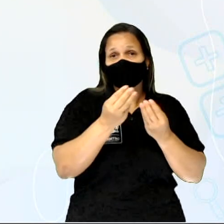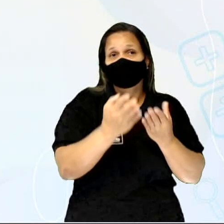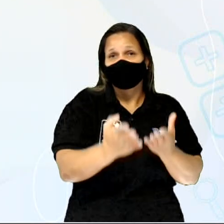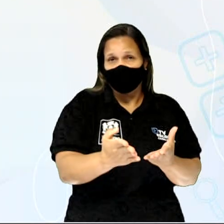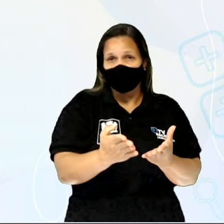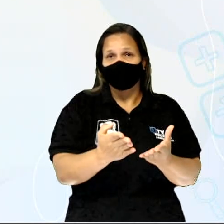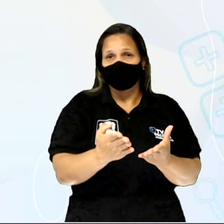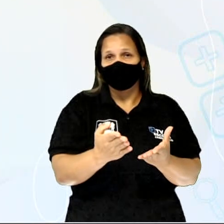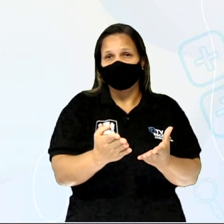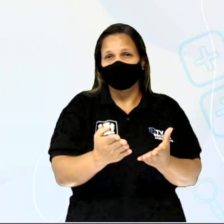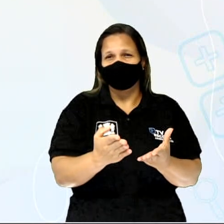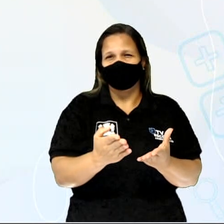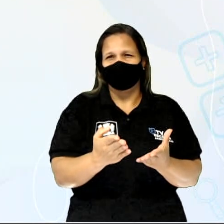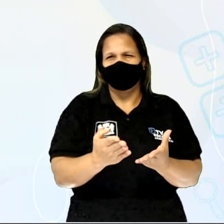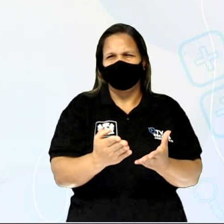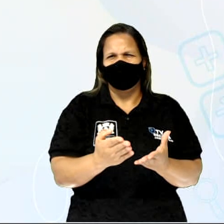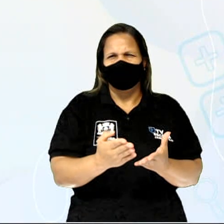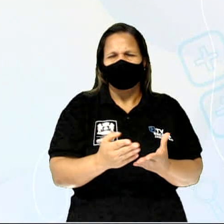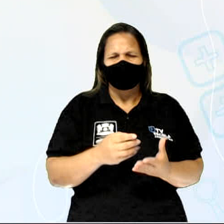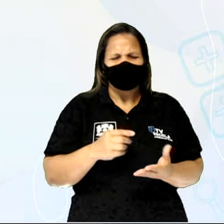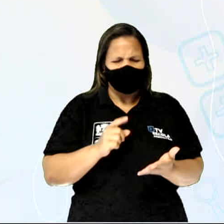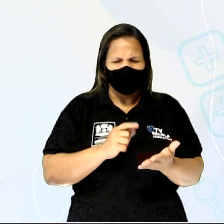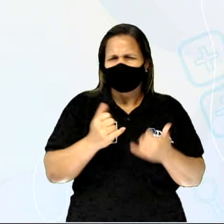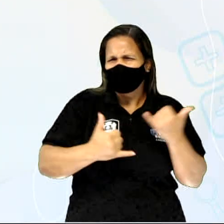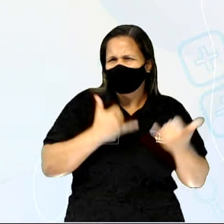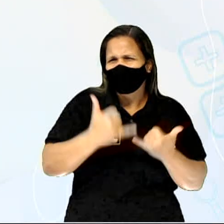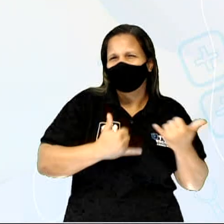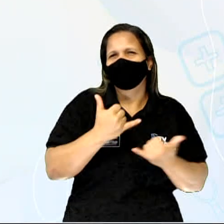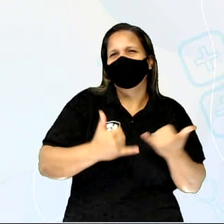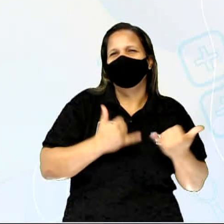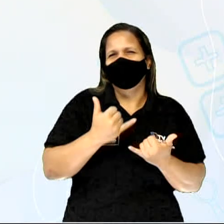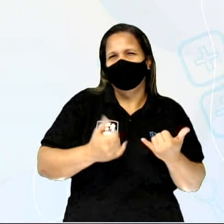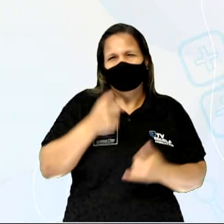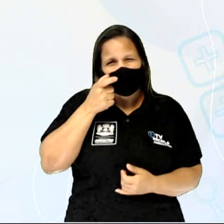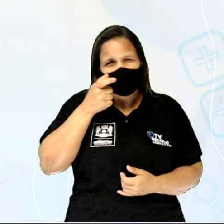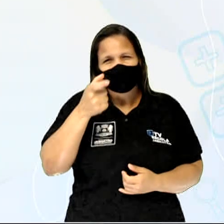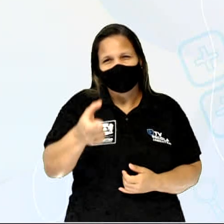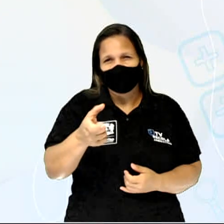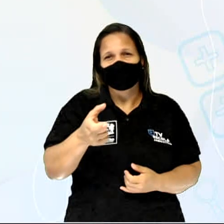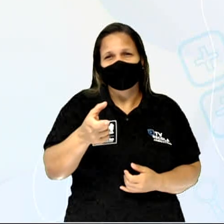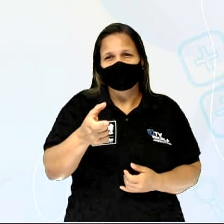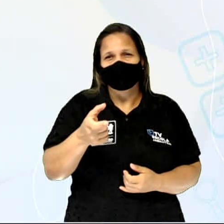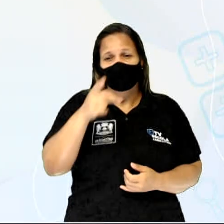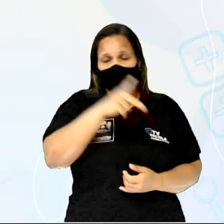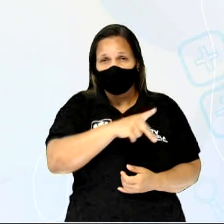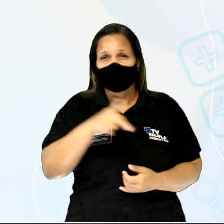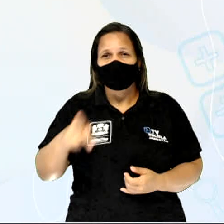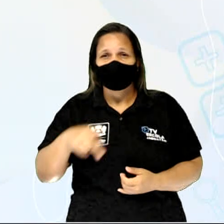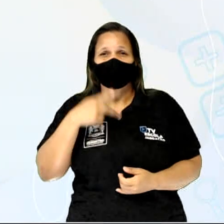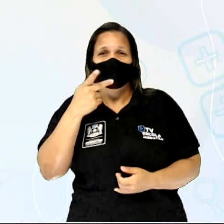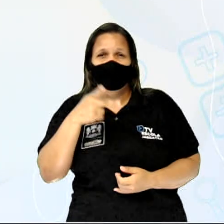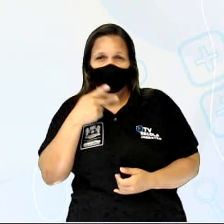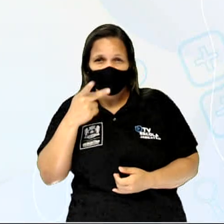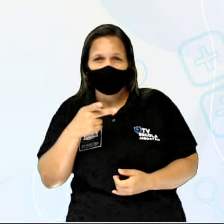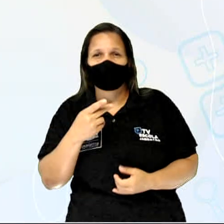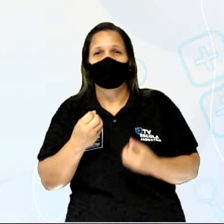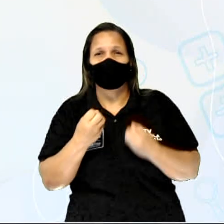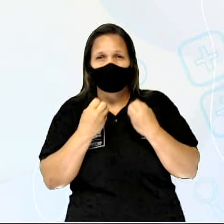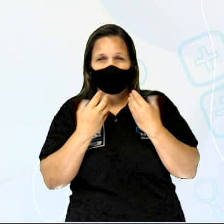explicou que era um passatempo interessante a professora Raquel disse que também é possível aprender